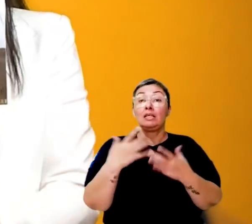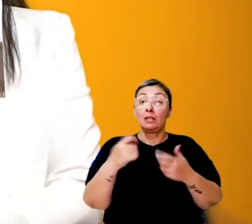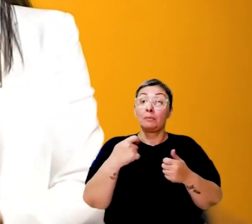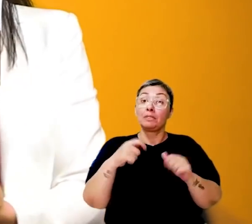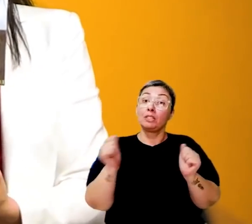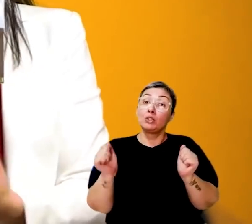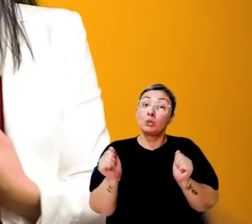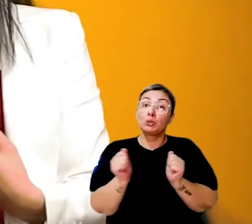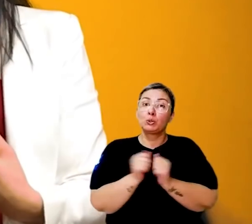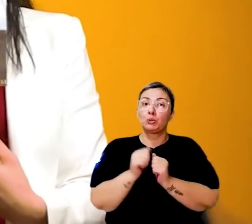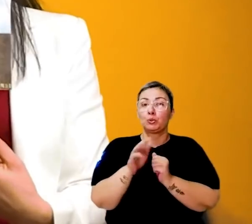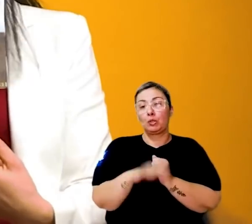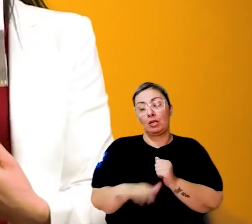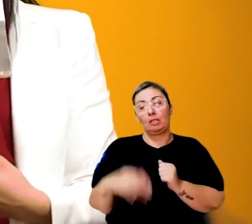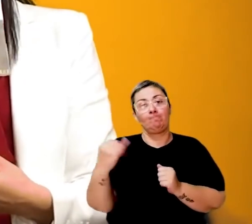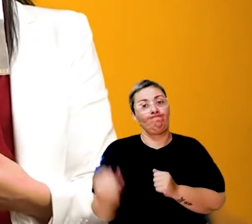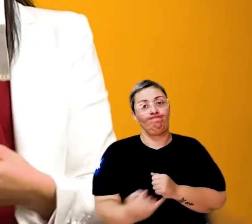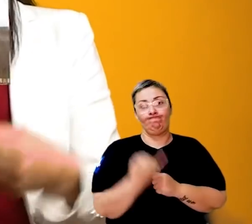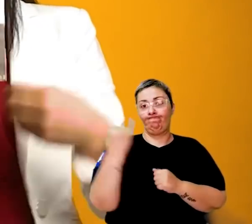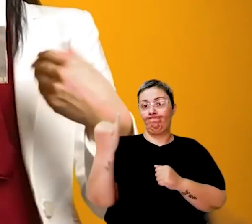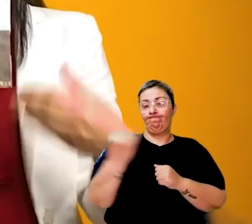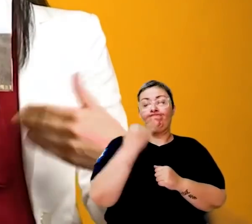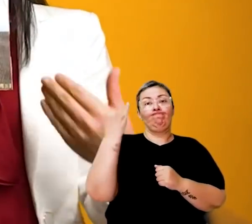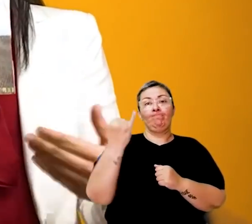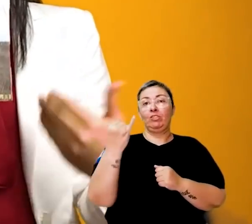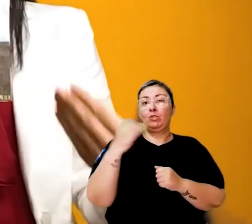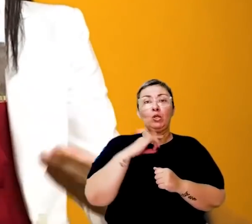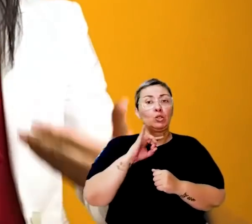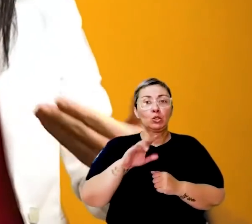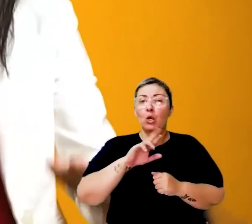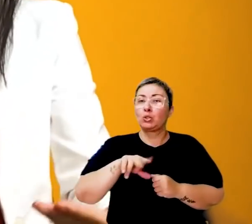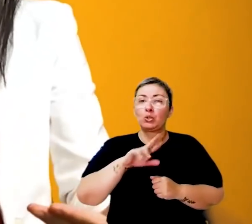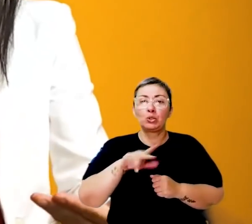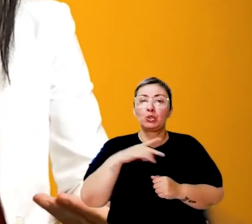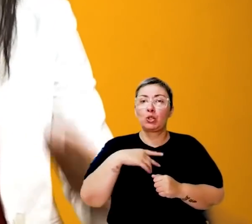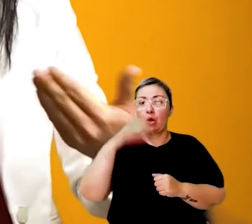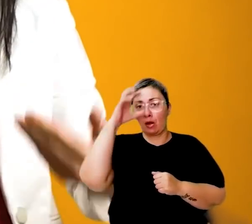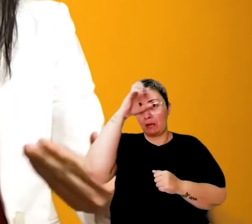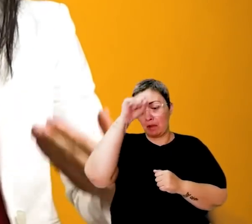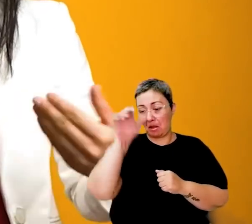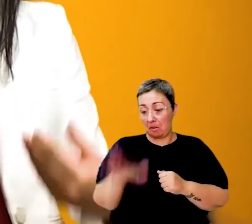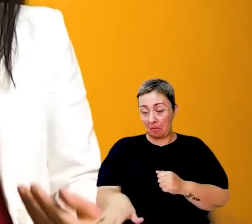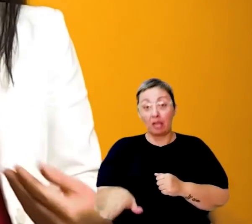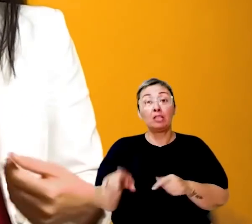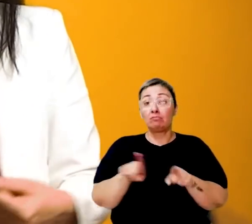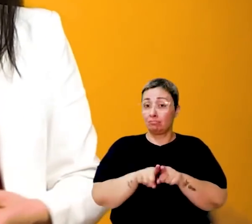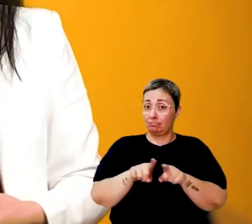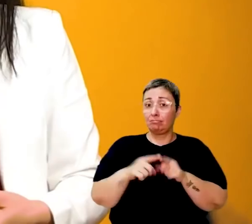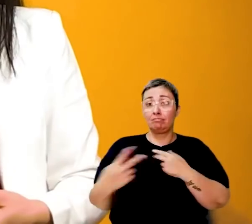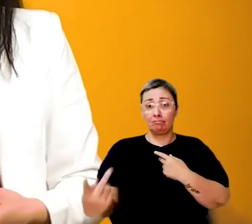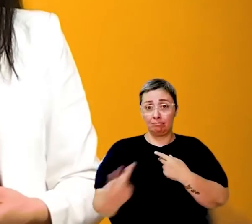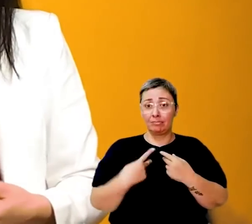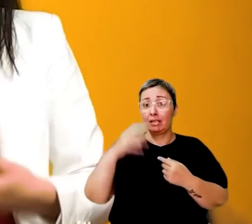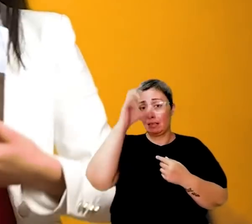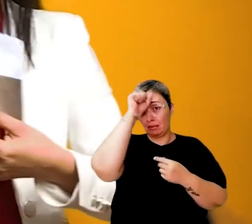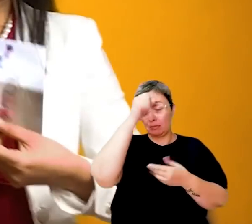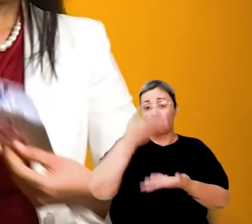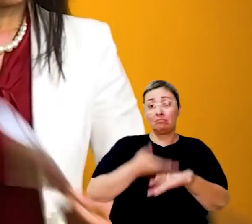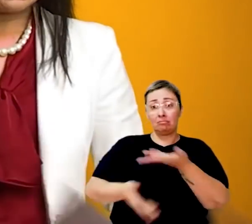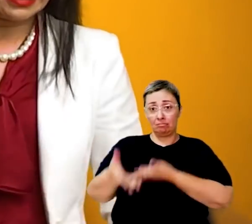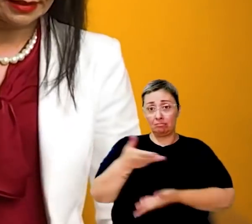fazer junto com a criança. Isso é muito importante. Não só a criança aprende, nós também aprendemos com